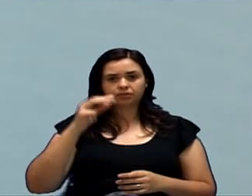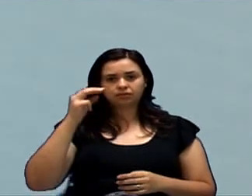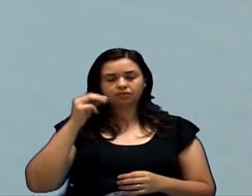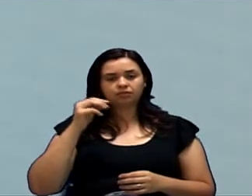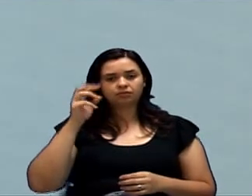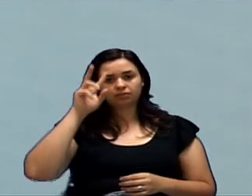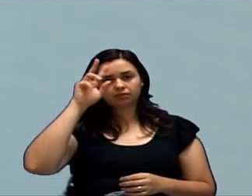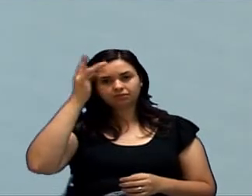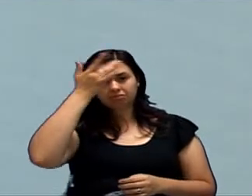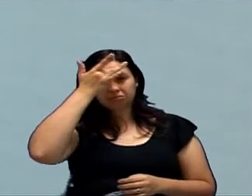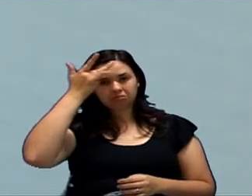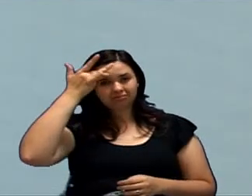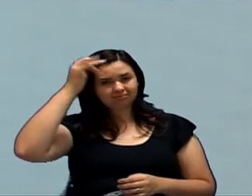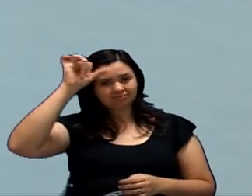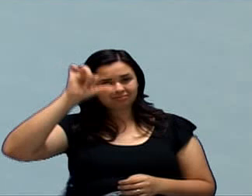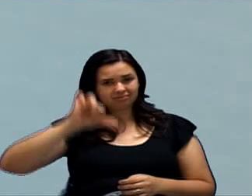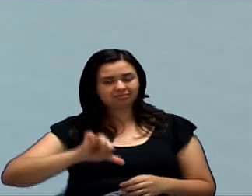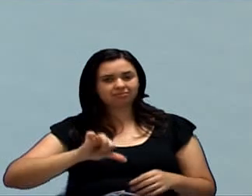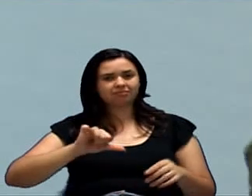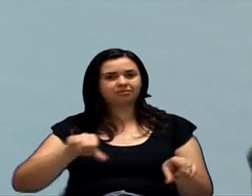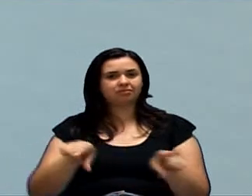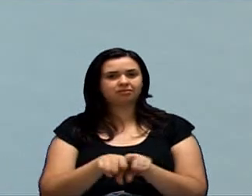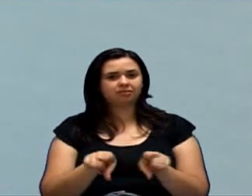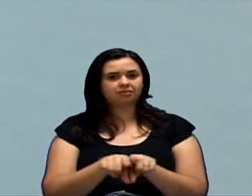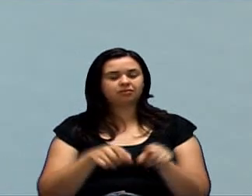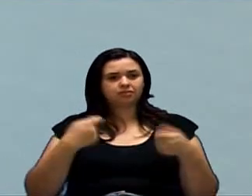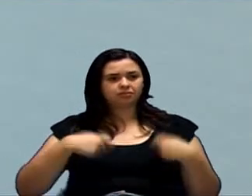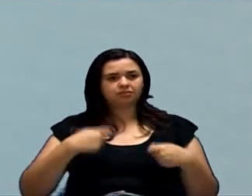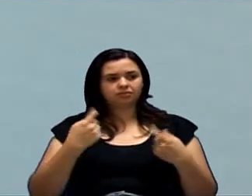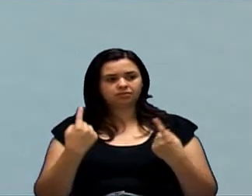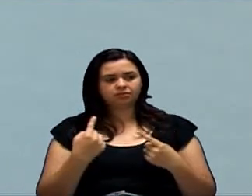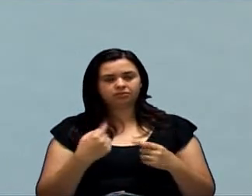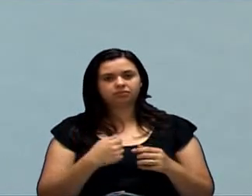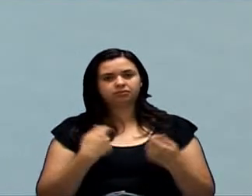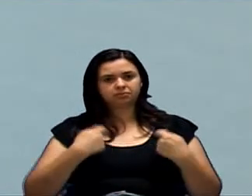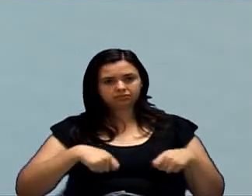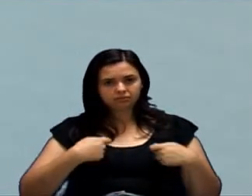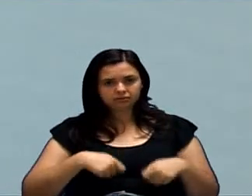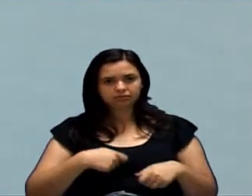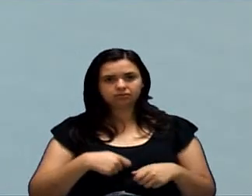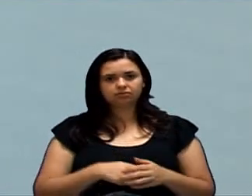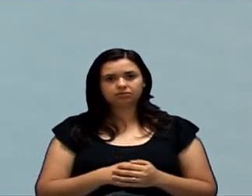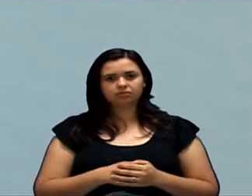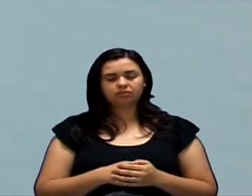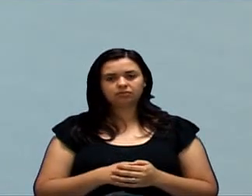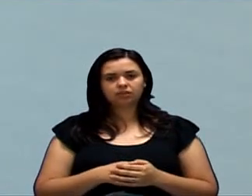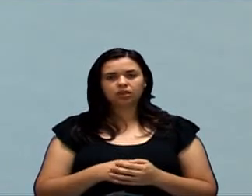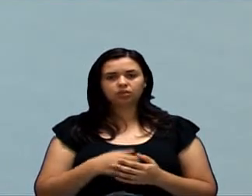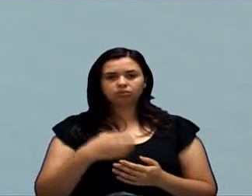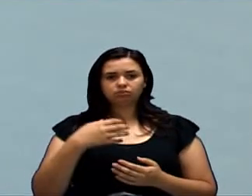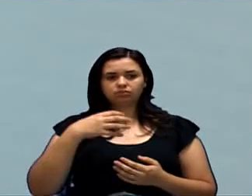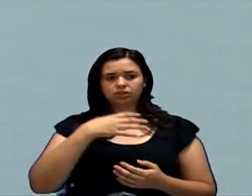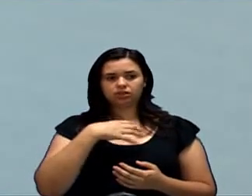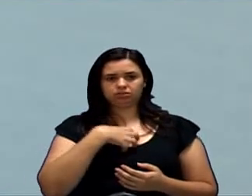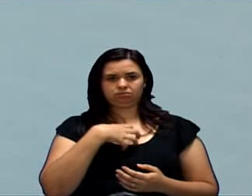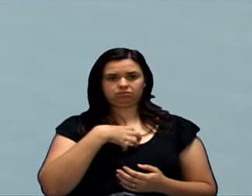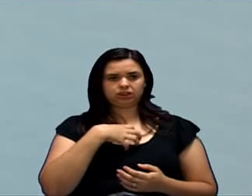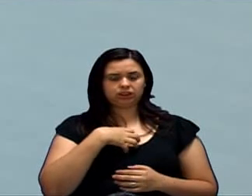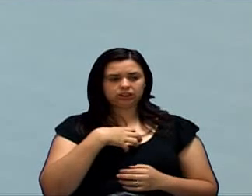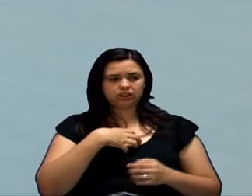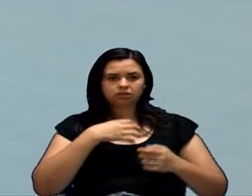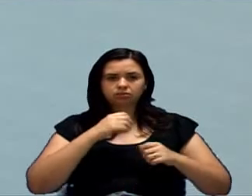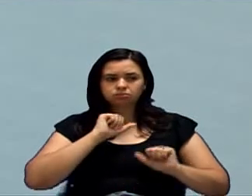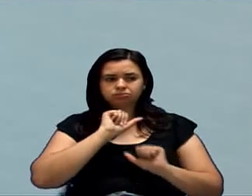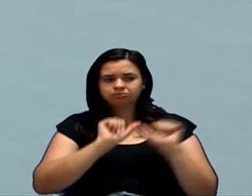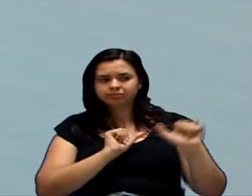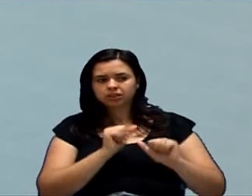sexual, mas ela tem que ser aí combatida, mas ela diz que é um transtorno de comportamental. Tanto a revista